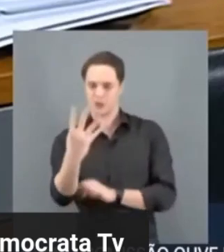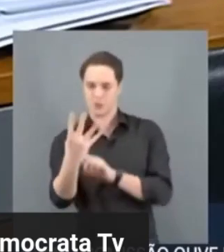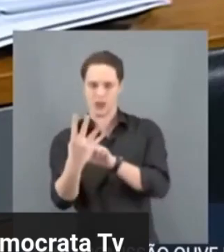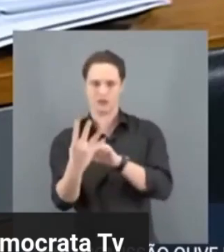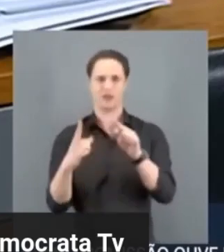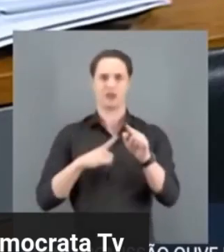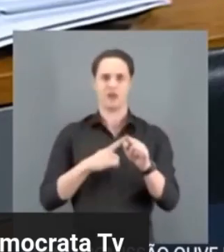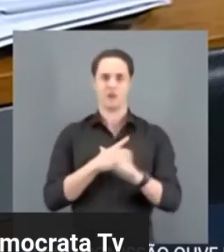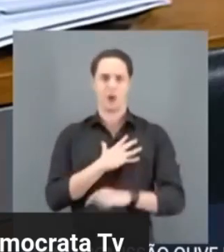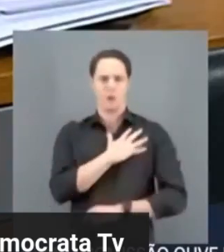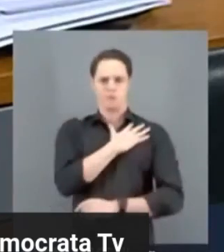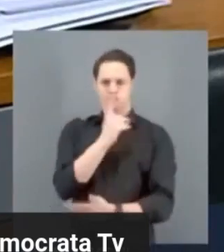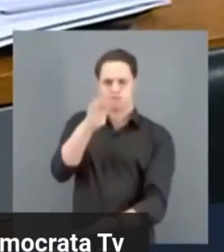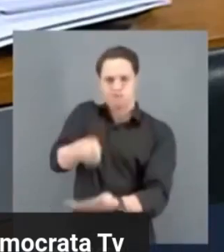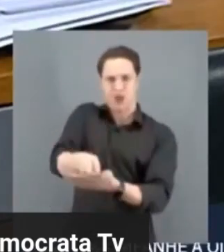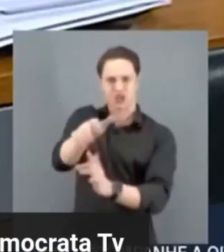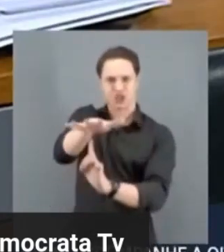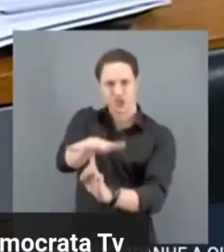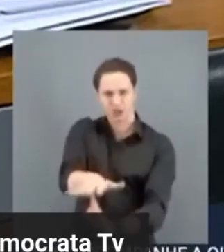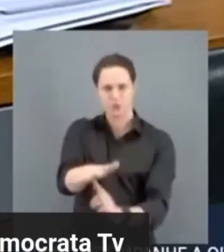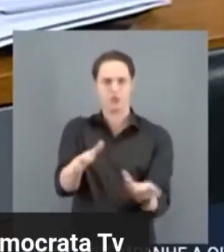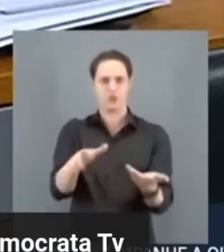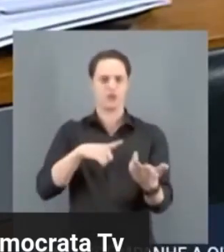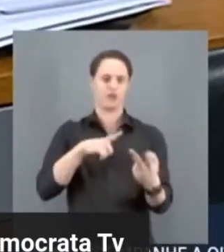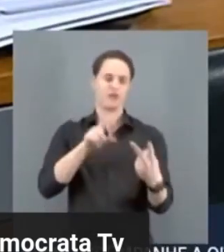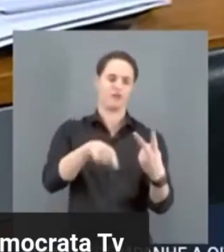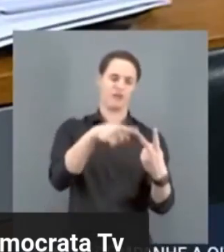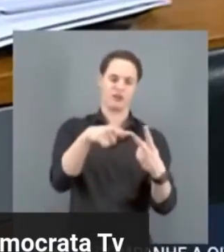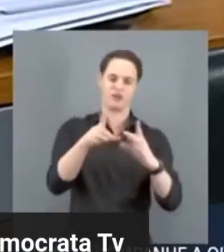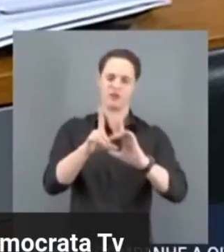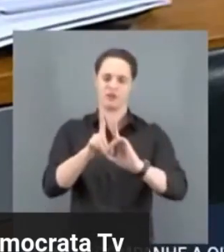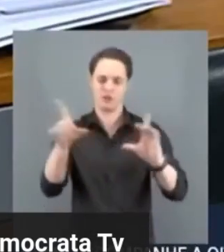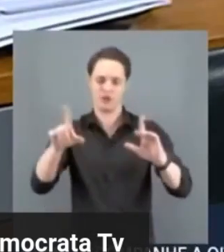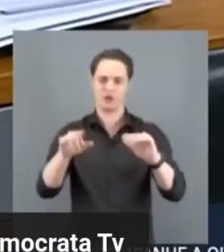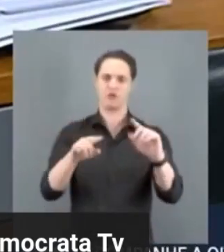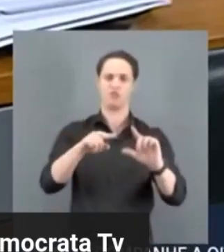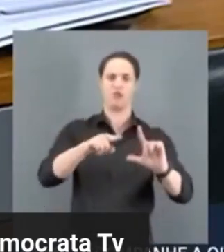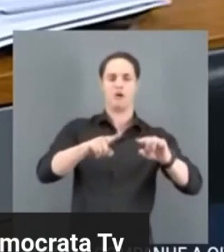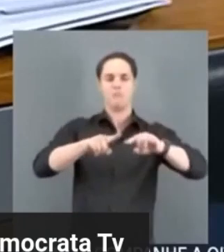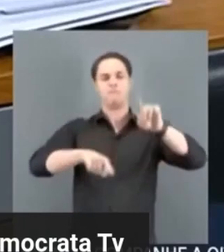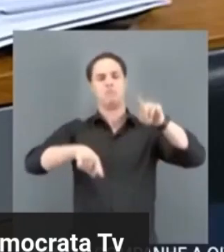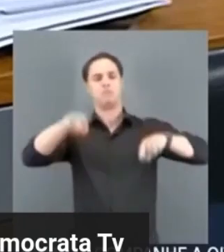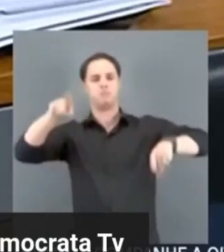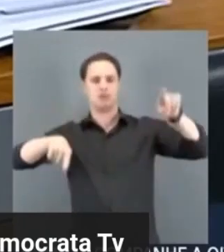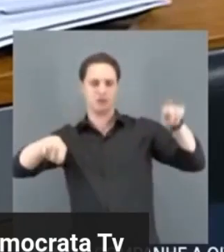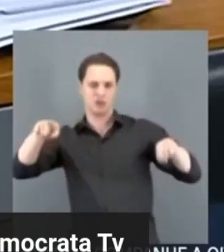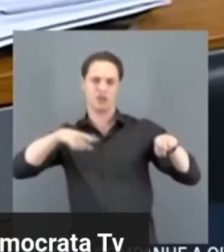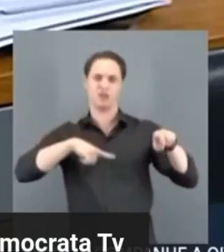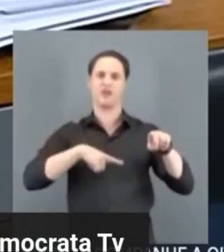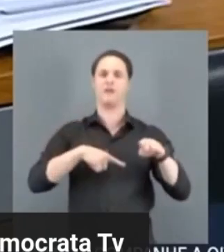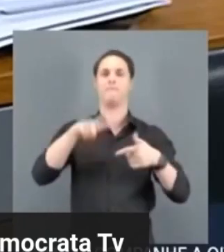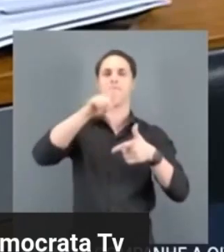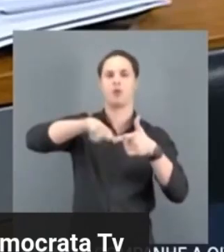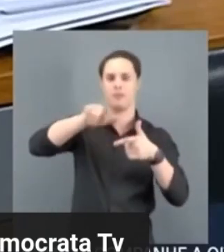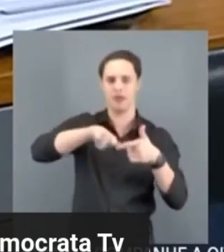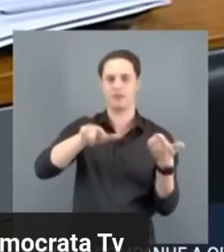passou por democracia, por altos e baixos, confisco de poupança, todo tipo de crise que esse país já viveu.